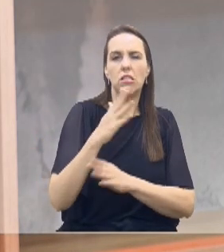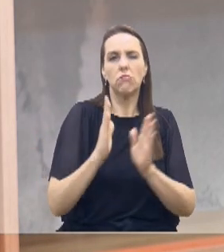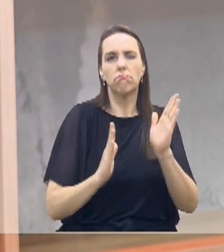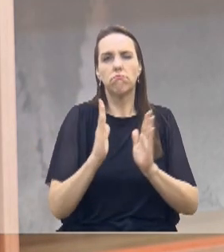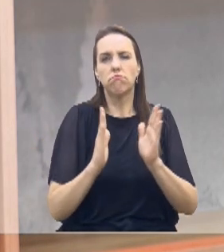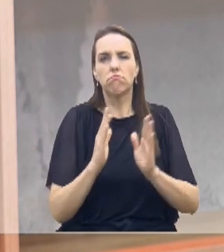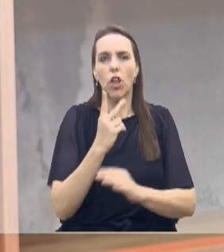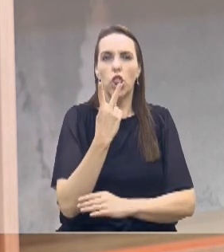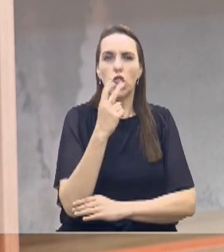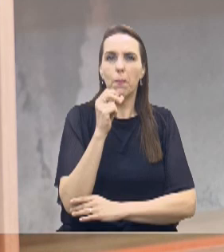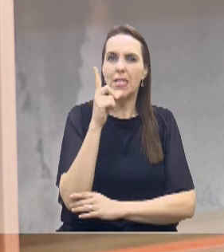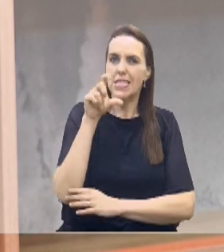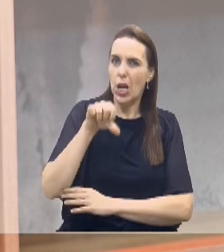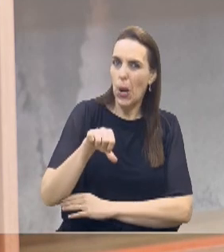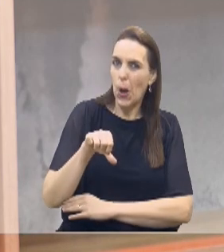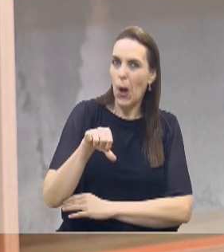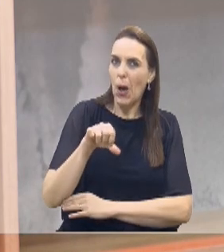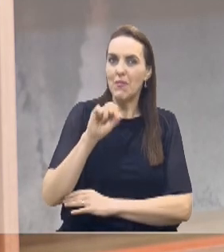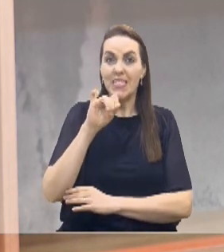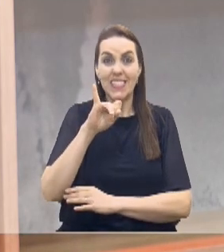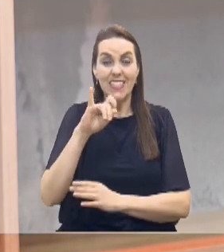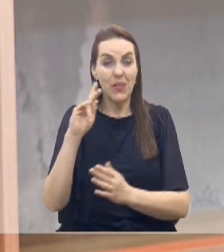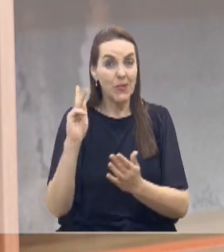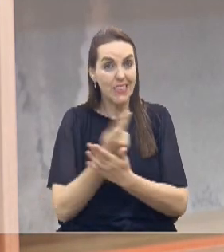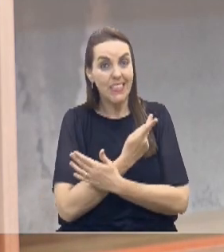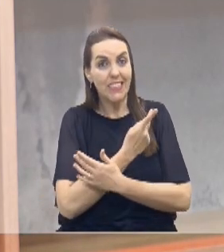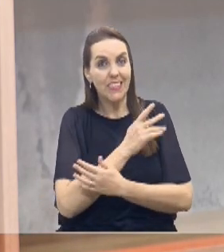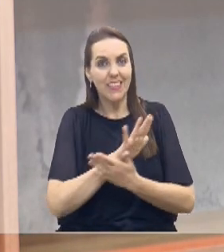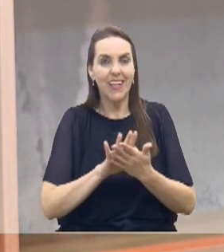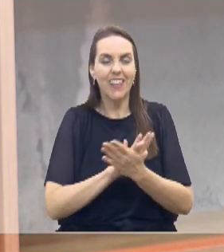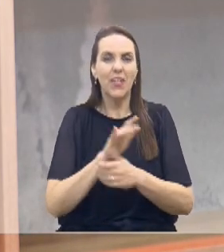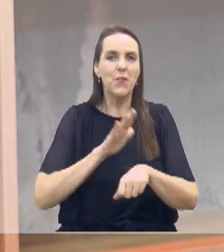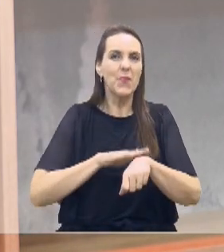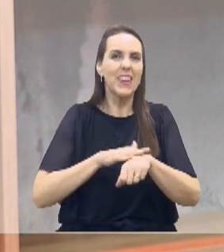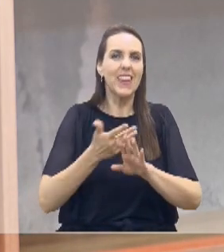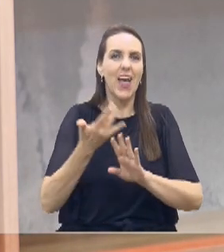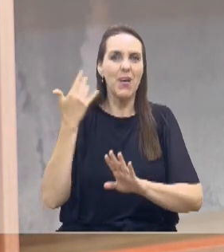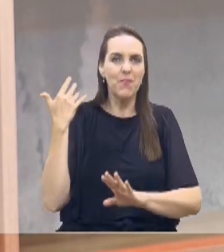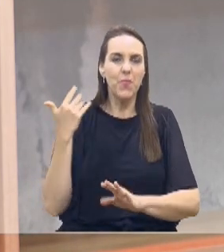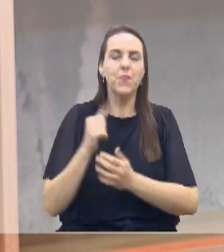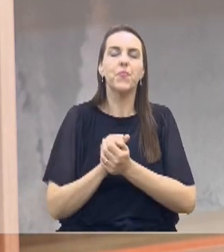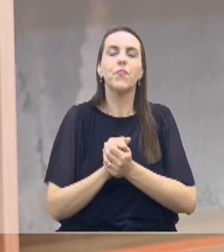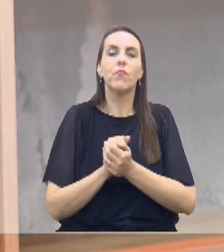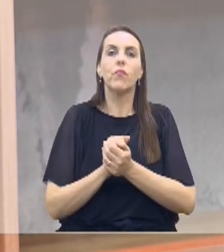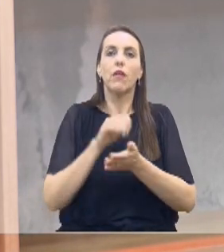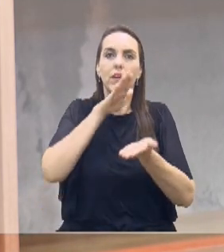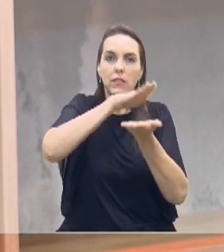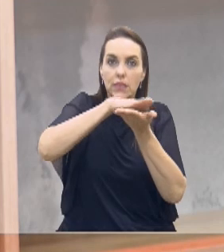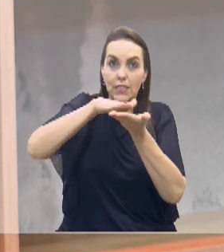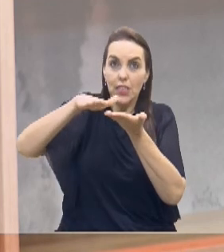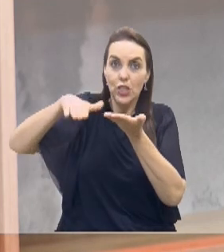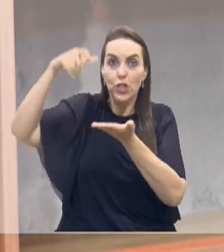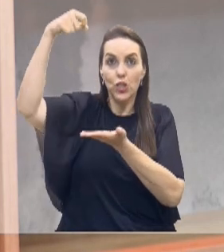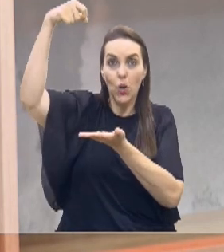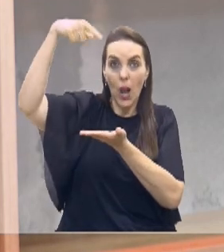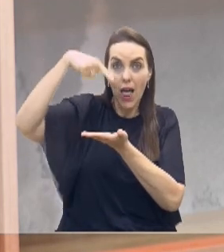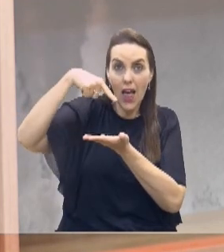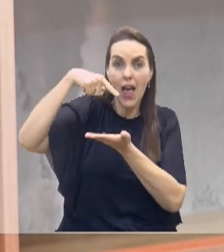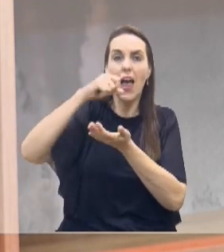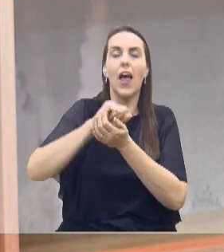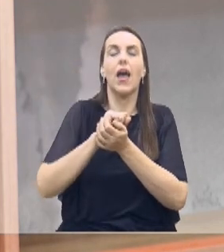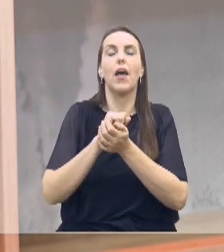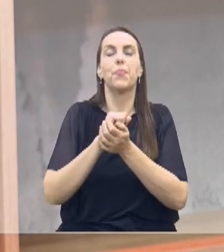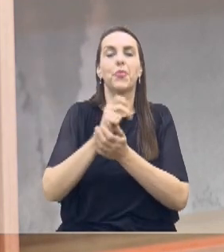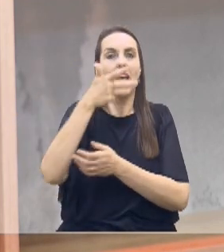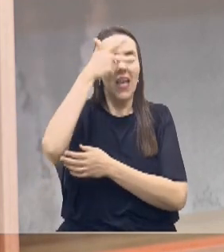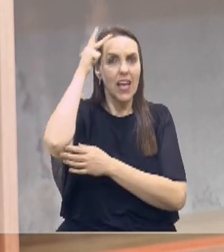2019, se eu não estou enganado, é muito tempo, ele implantou o teto solar. Uma coisa que o Cassina